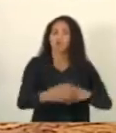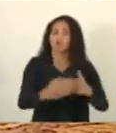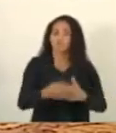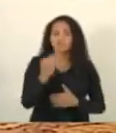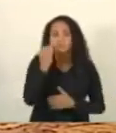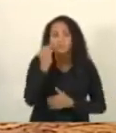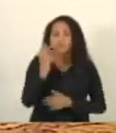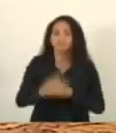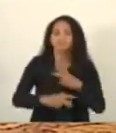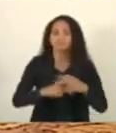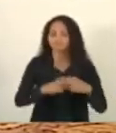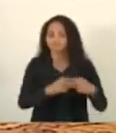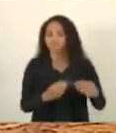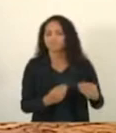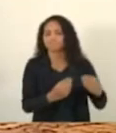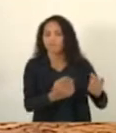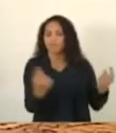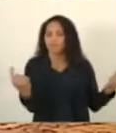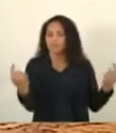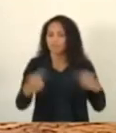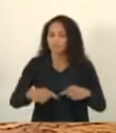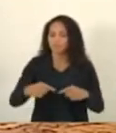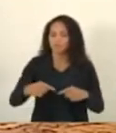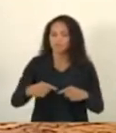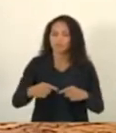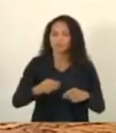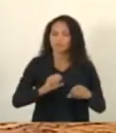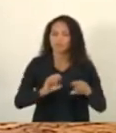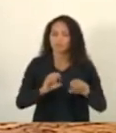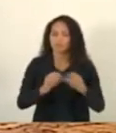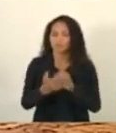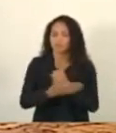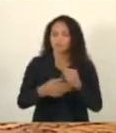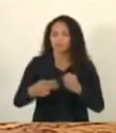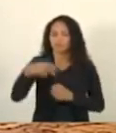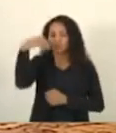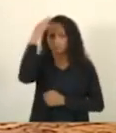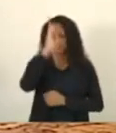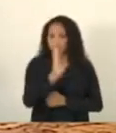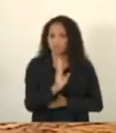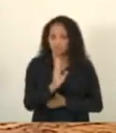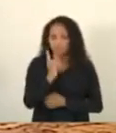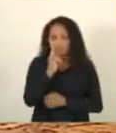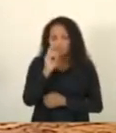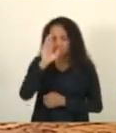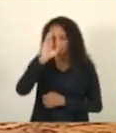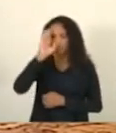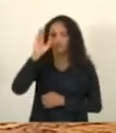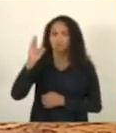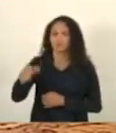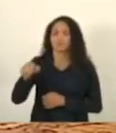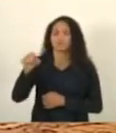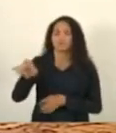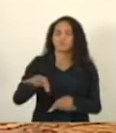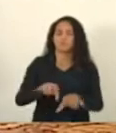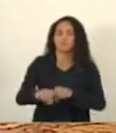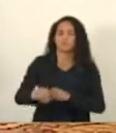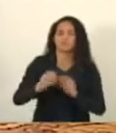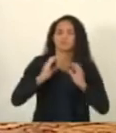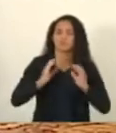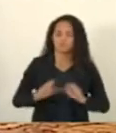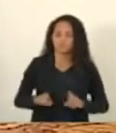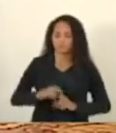desafios da educação básica no Brasil, priorizando o desenvolvimento das competências da formação cidadã